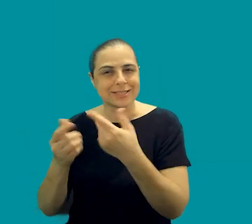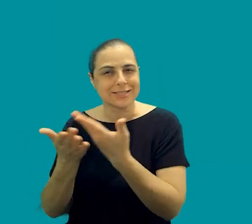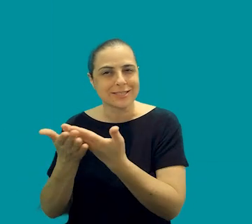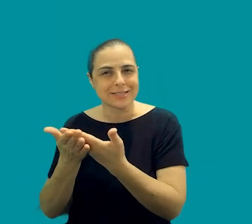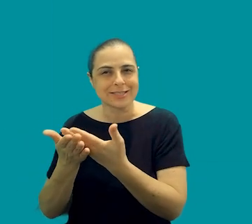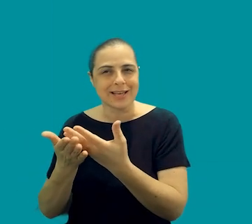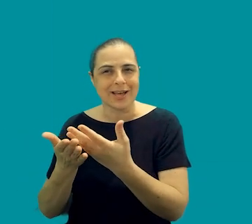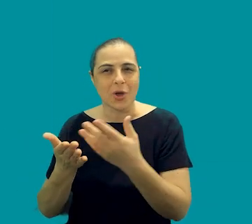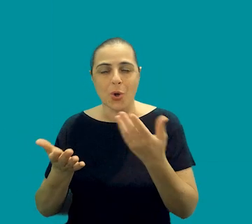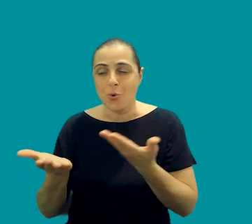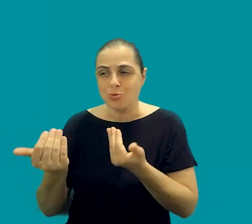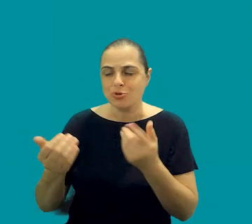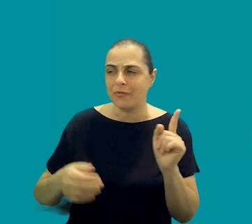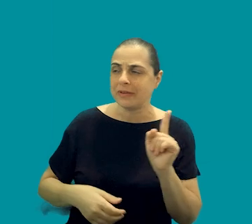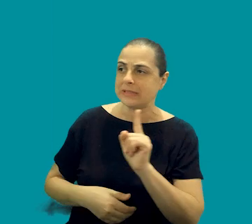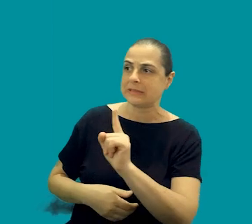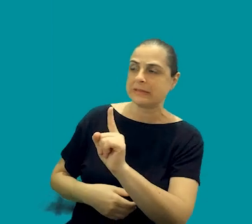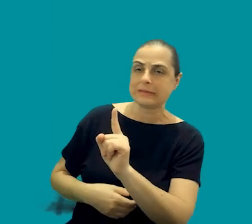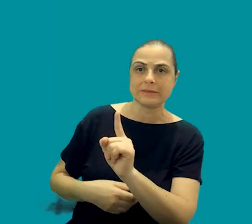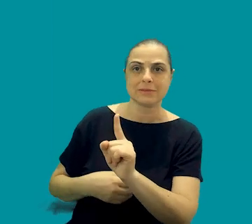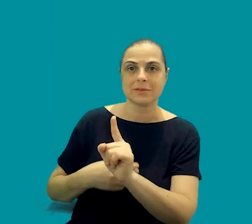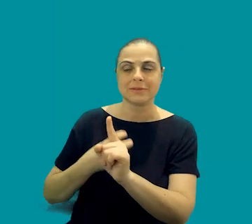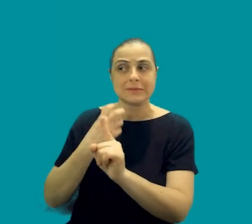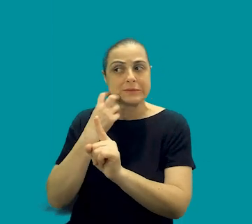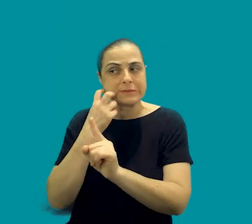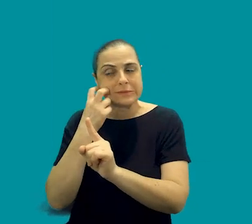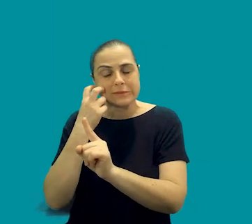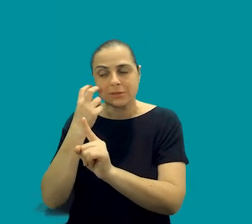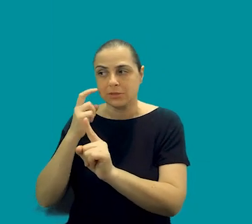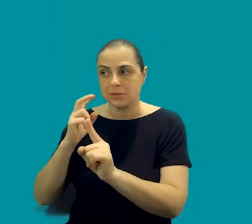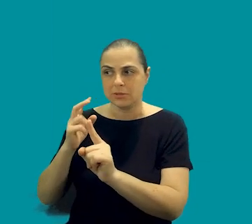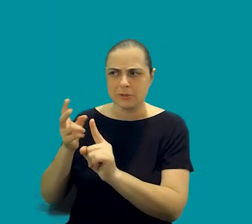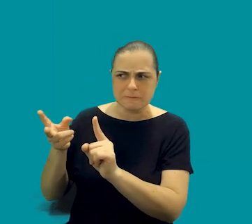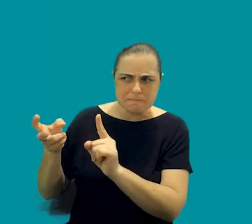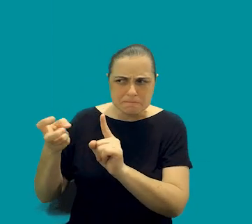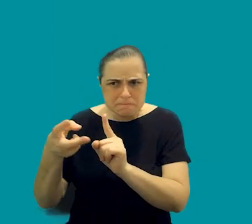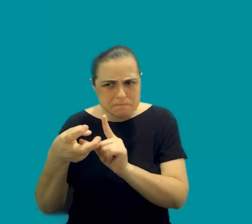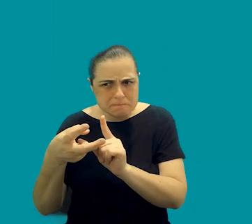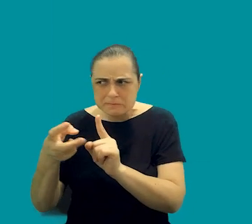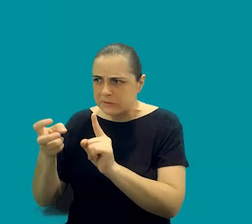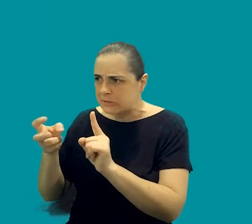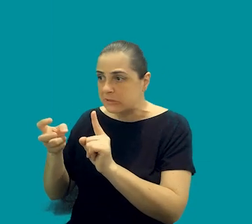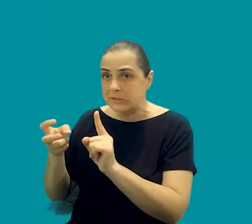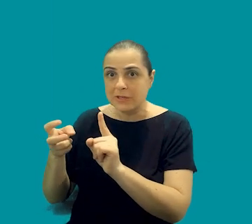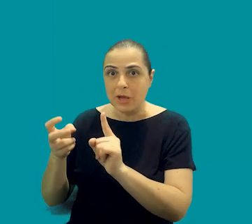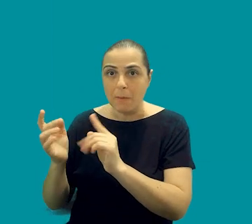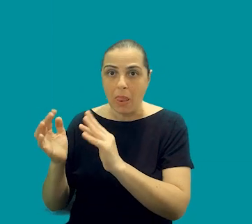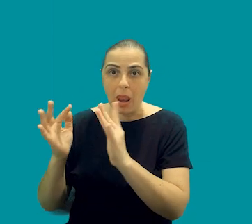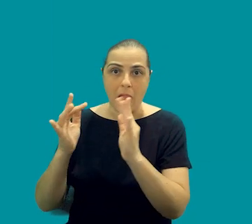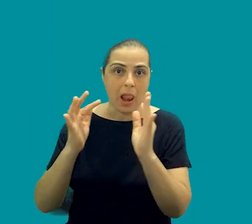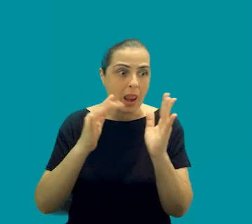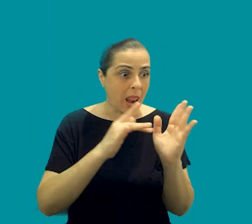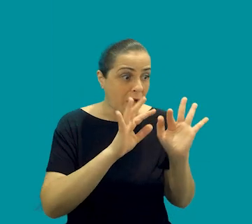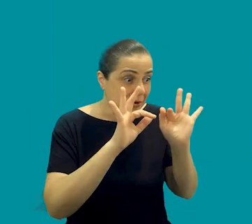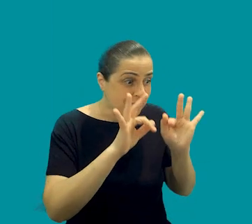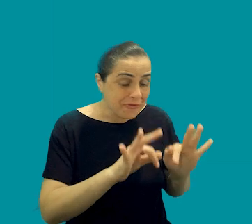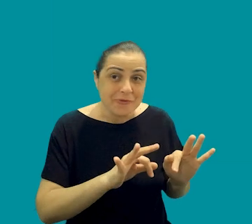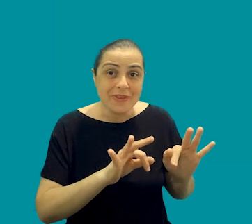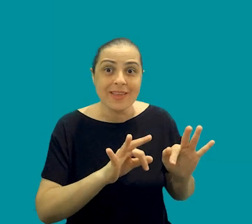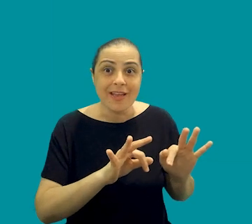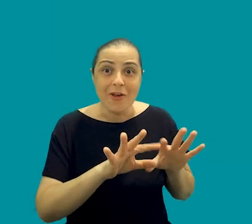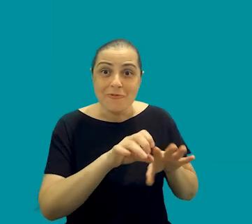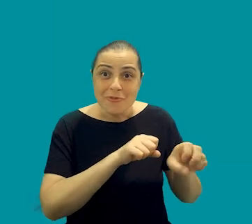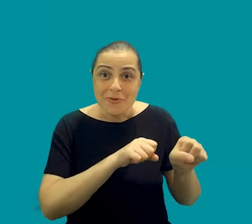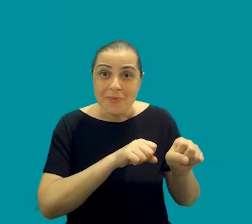tímidos, olhando para aquele ambiente, tentando se reconhecer ali, e no final dessa jornada formativa a gente vê